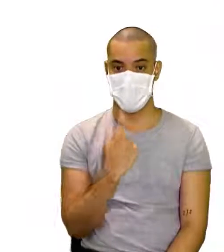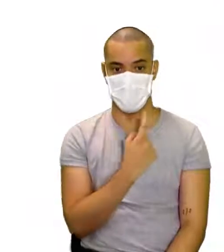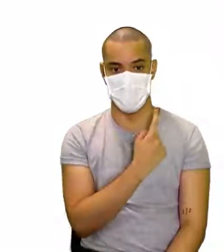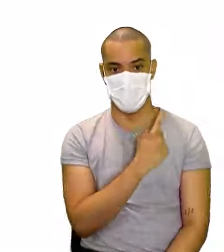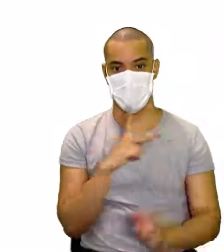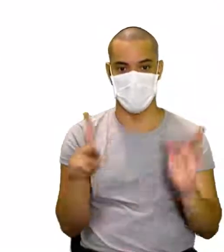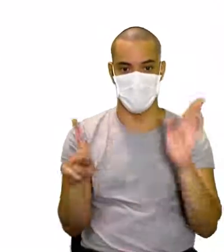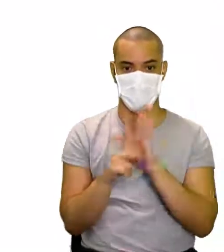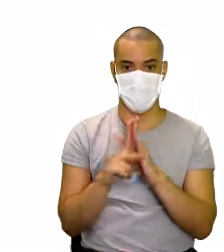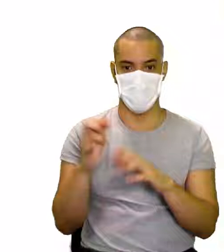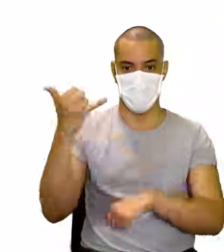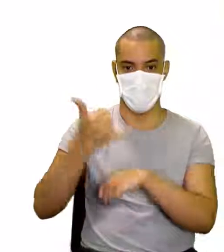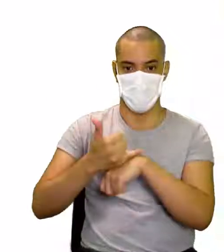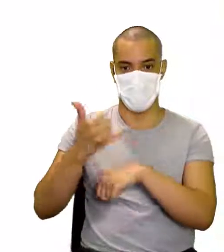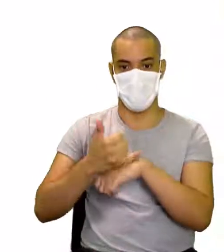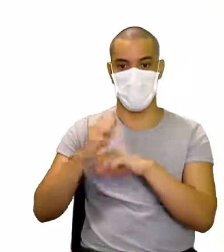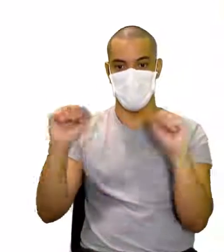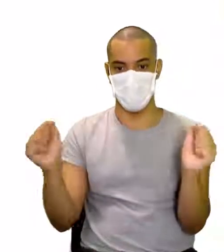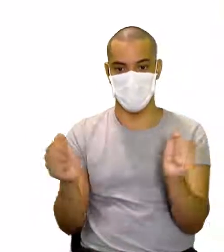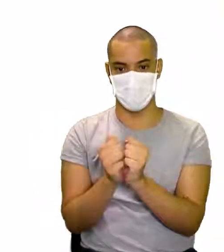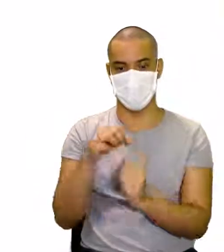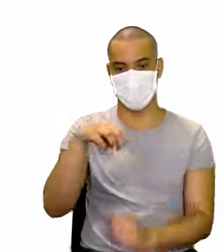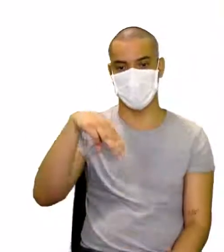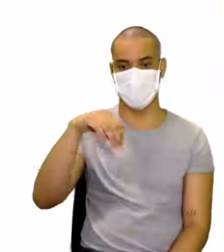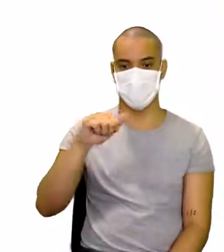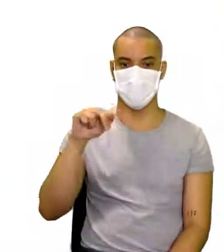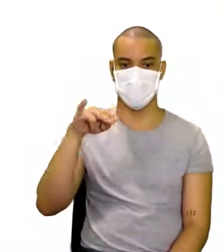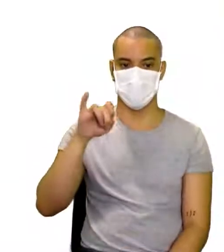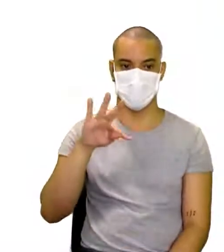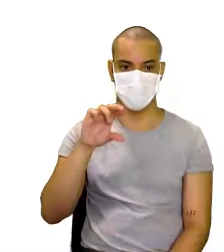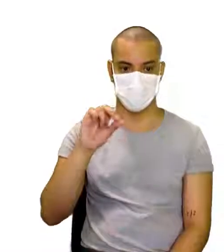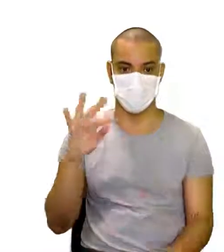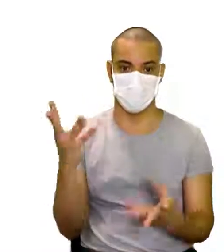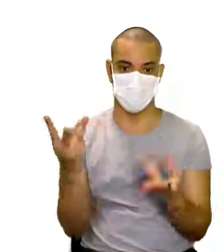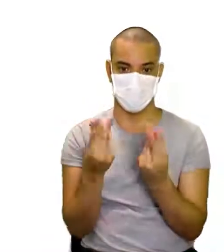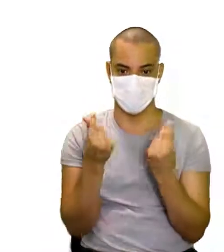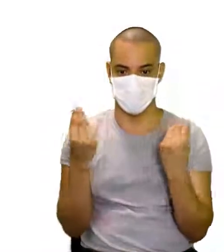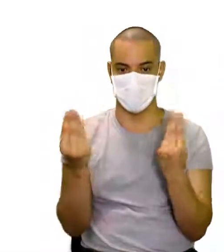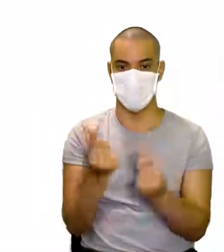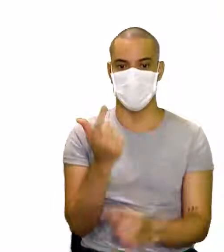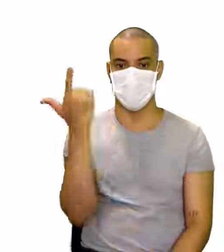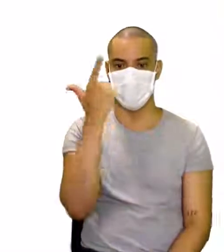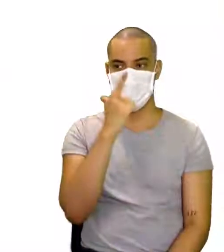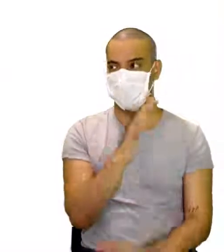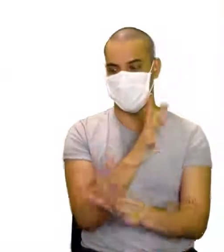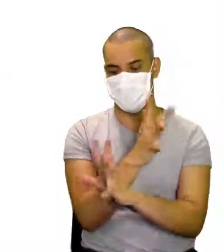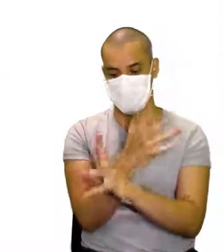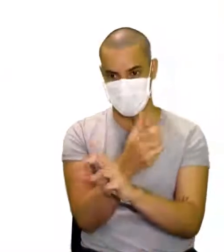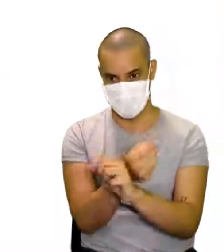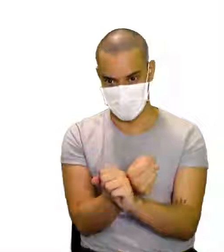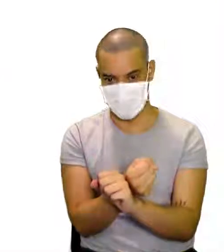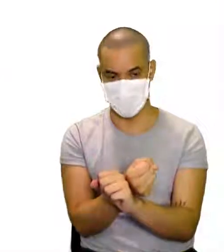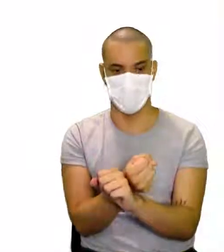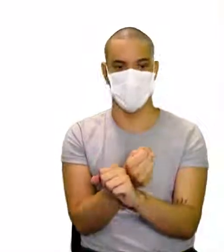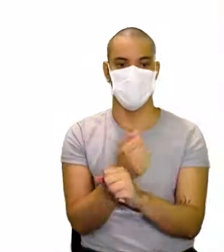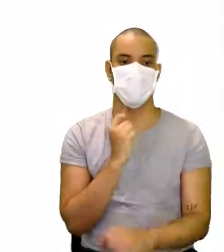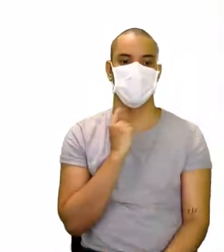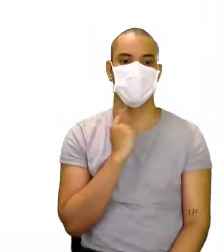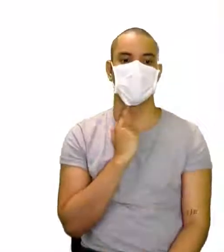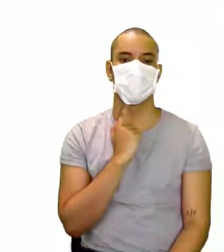do ferro e da magnetita, sensibilizando-os para que se atraíssem.